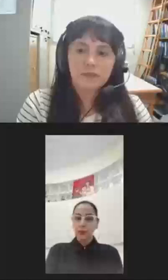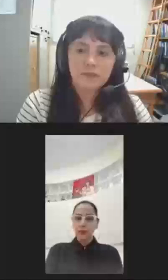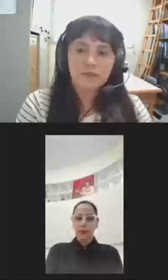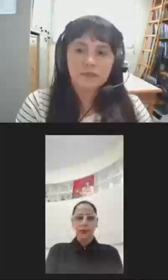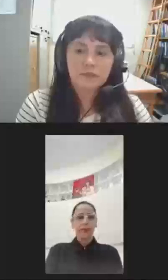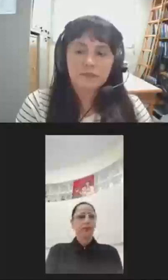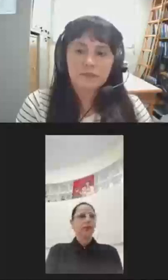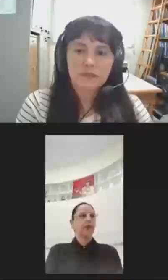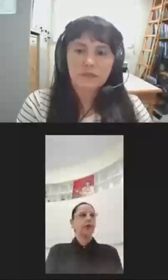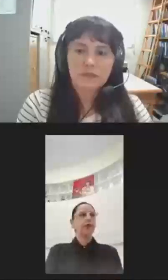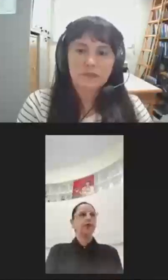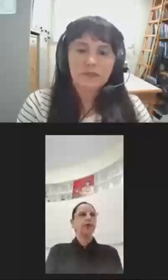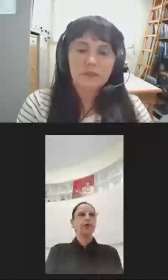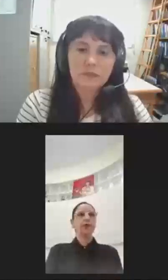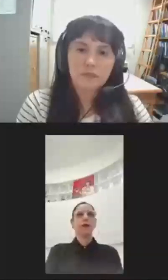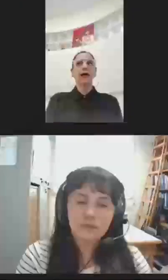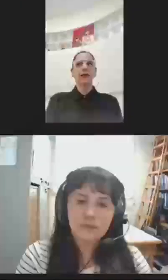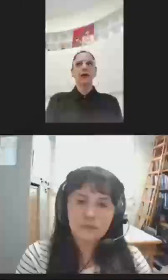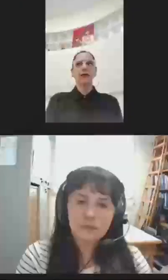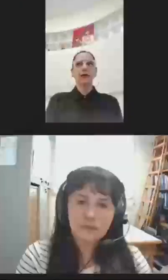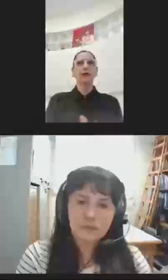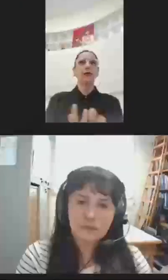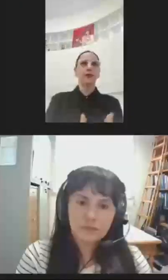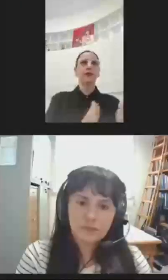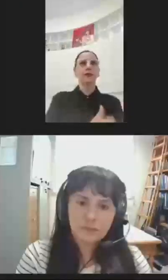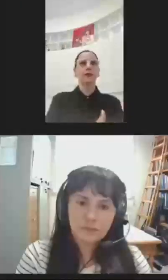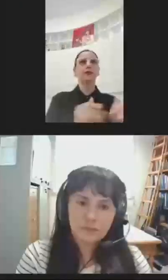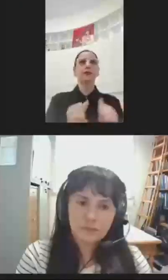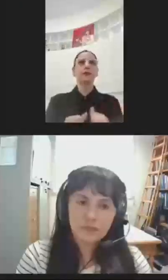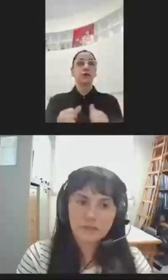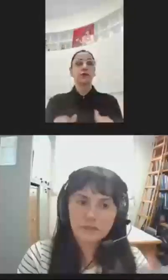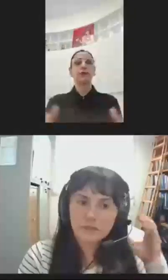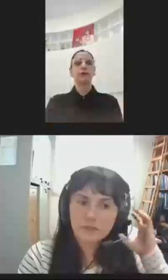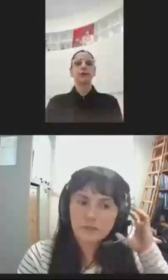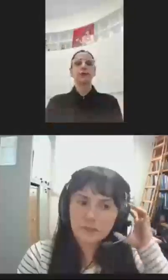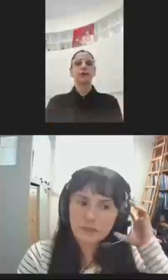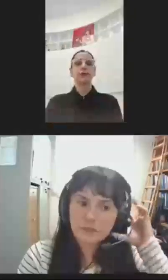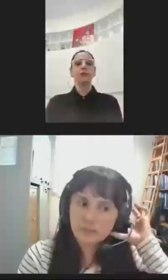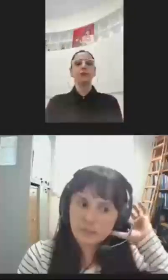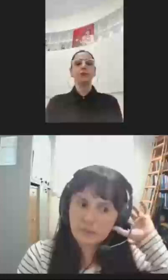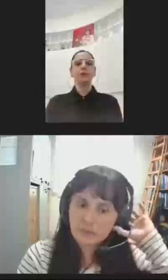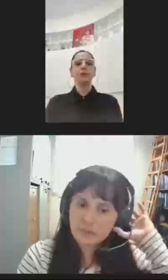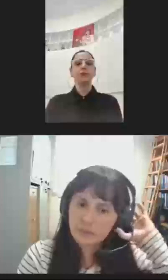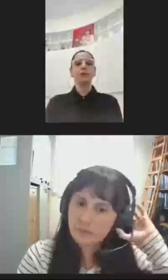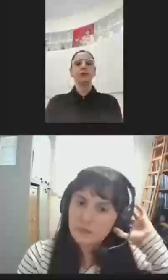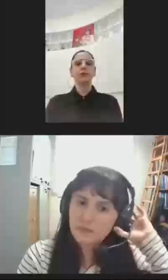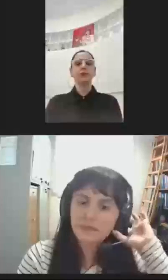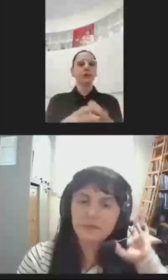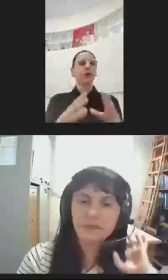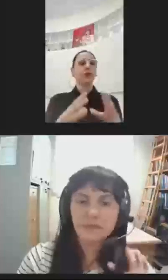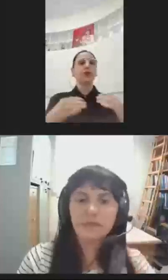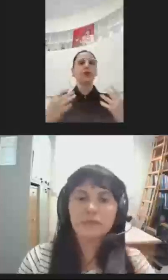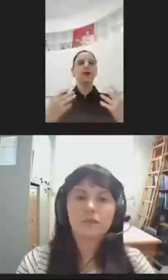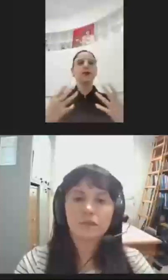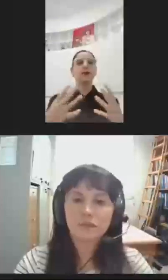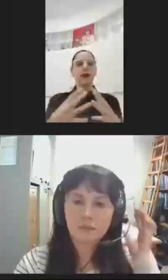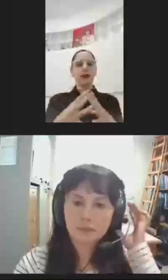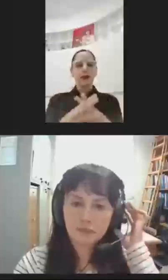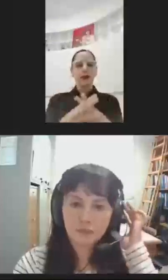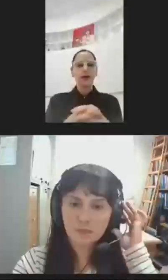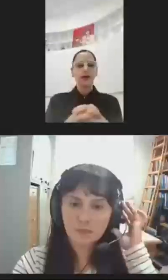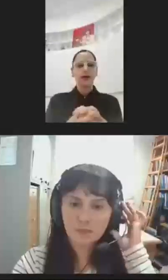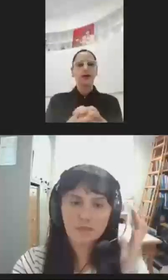A educação em saúde ela é muito importante. Hoje, a educação e a saúde de um município deveriam trabalhar de forma